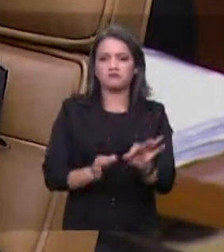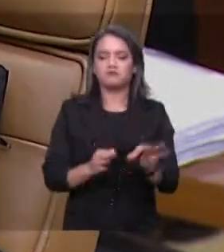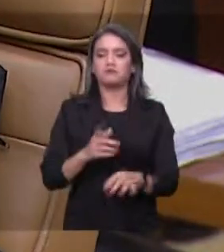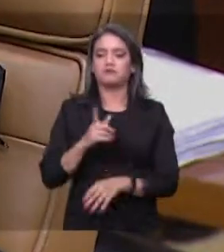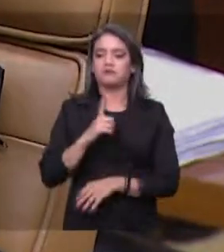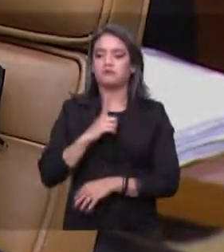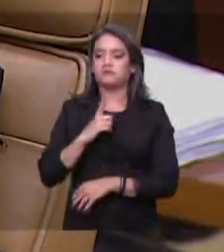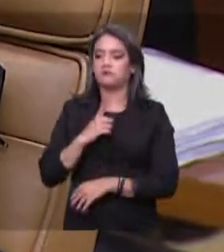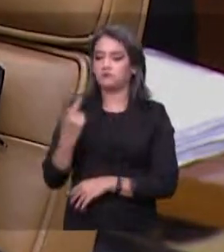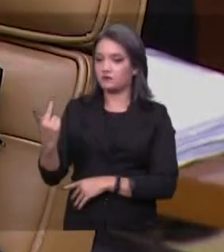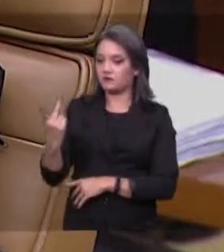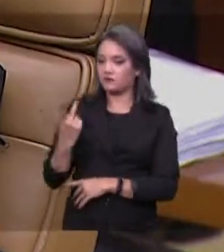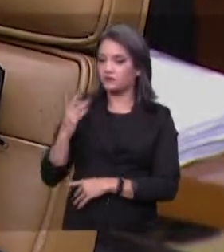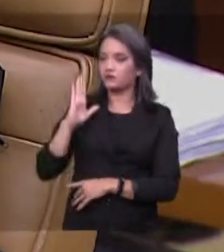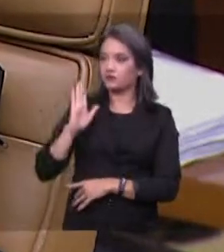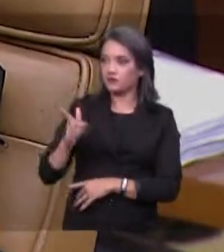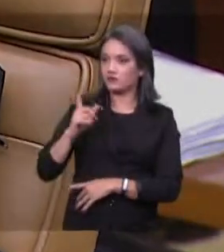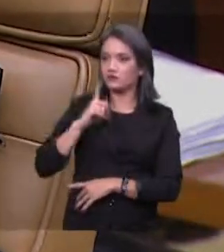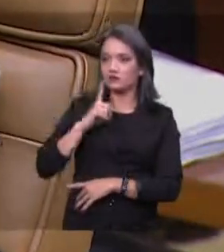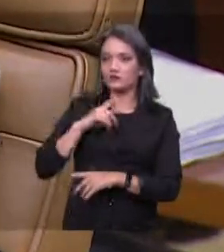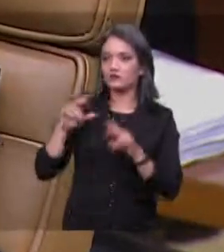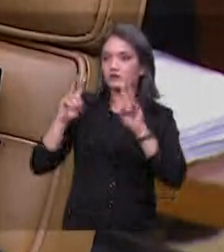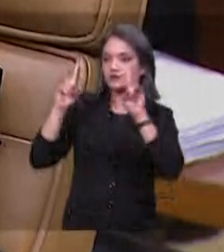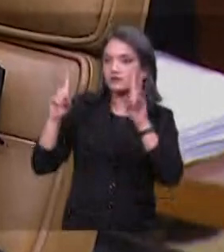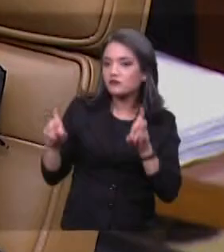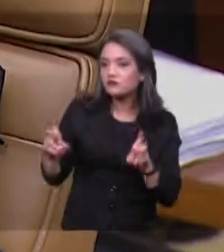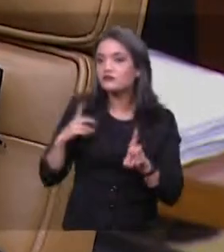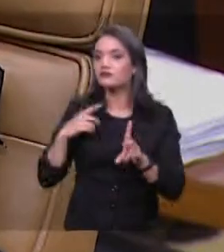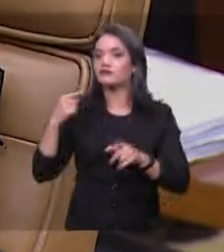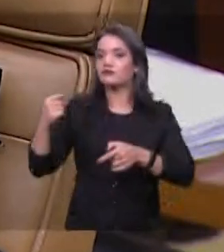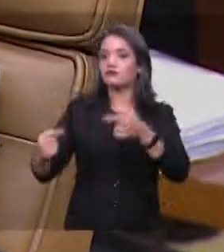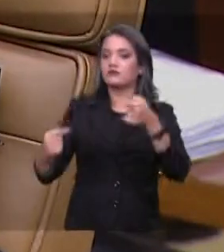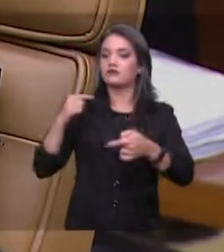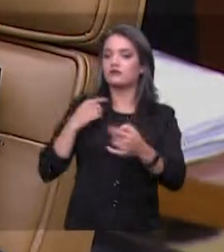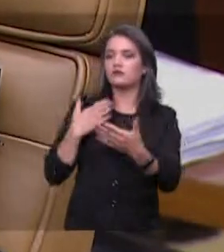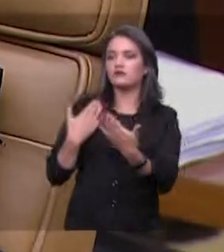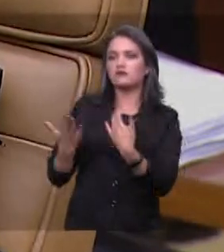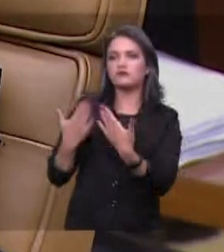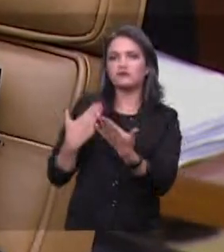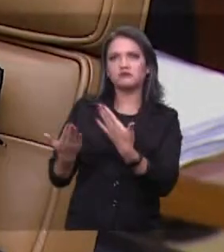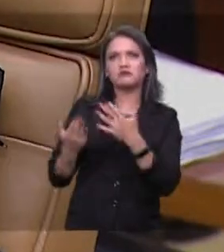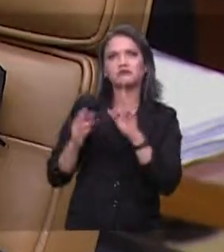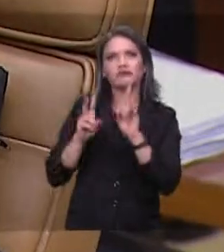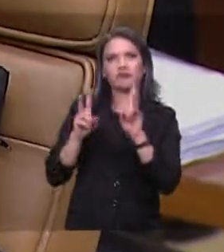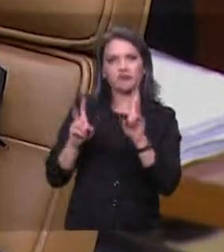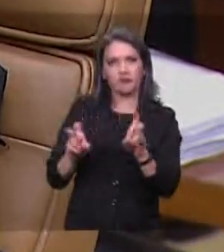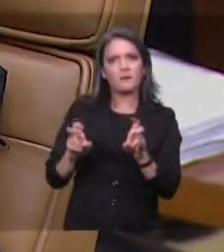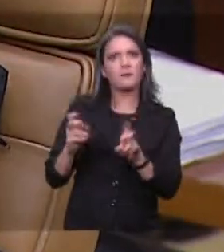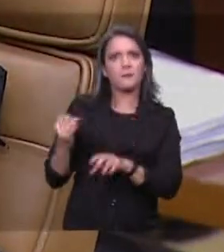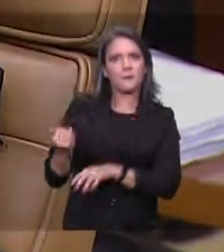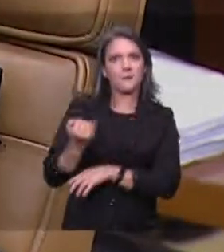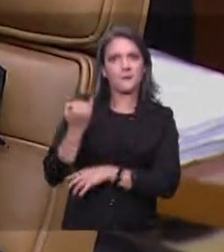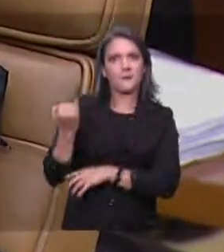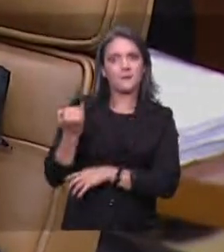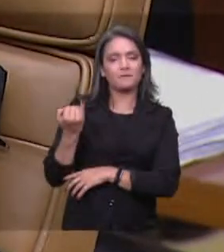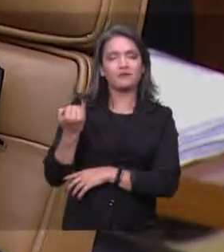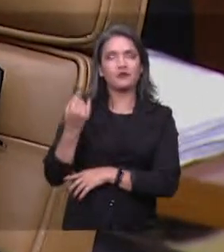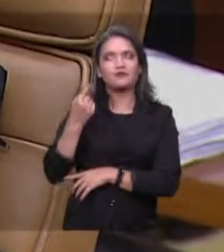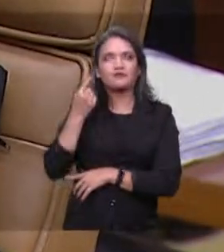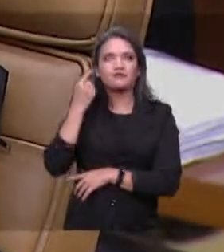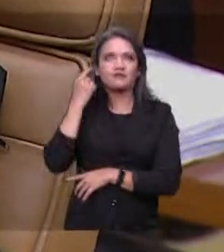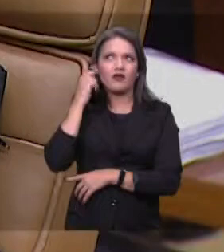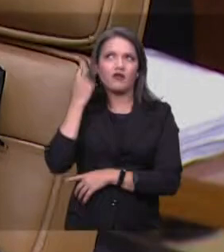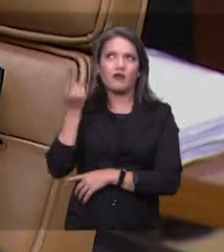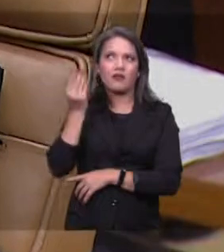oportunidade de debater os temas relativos a essa questão tão instigante para tentarmos